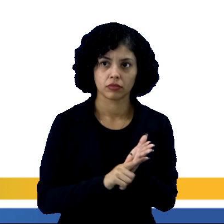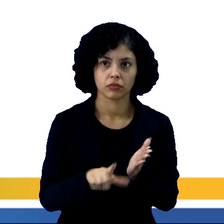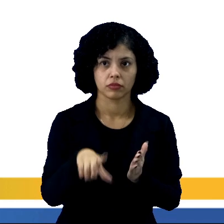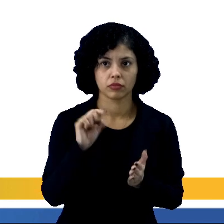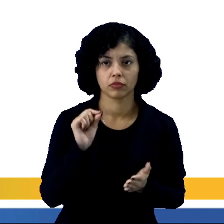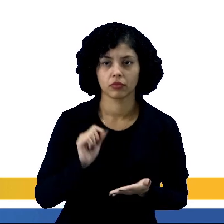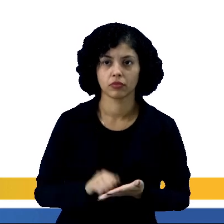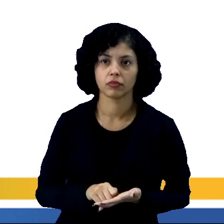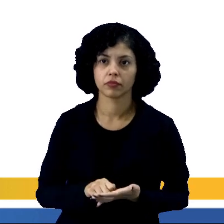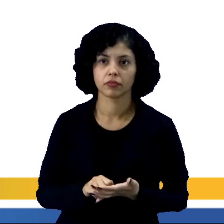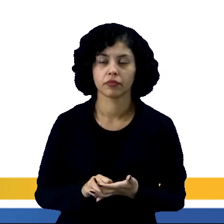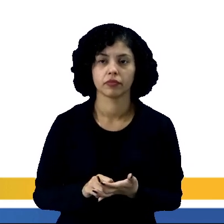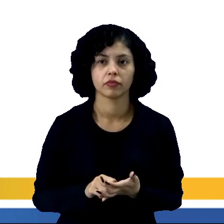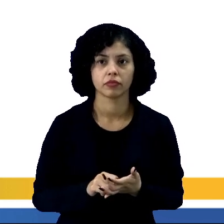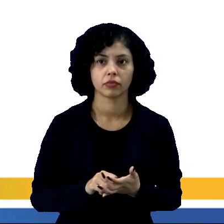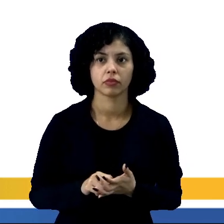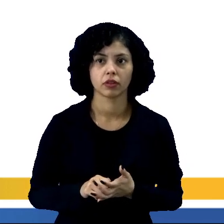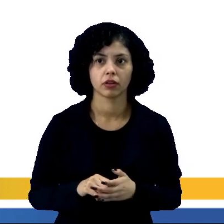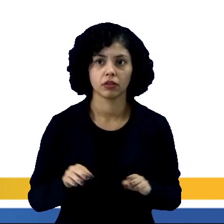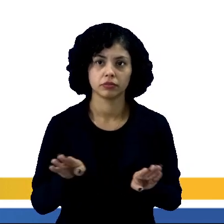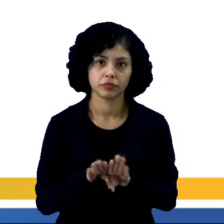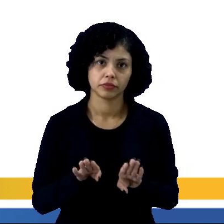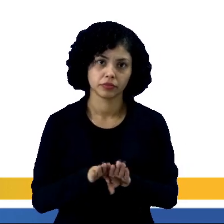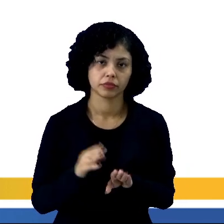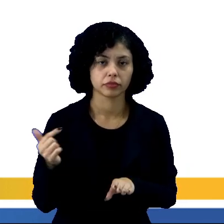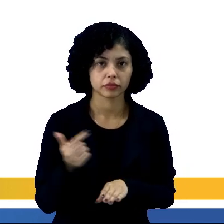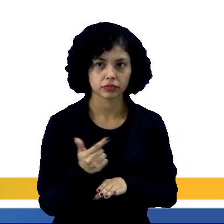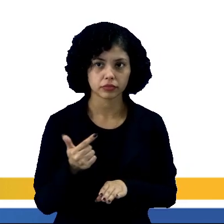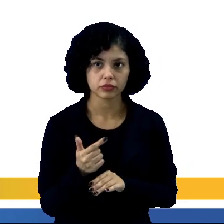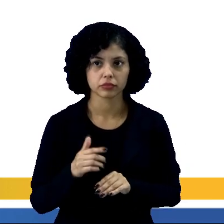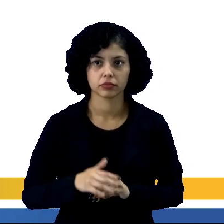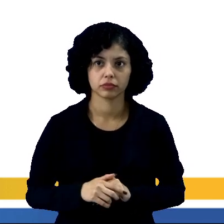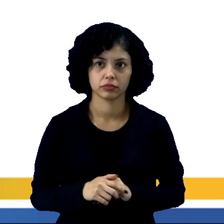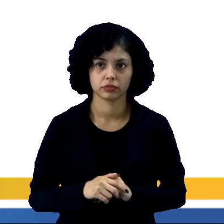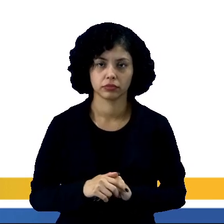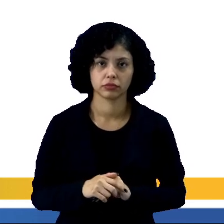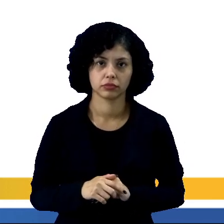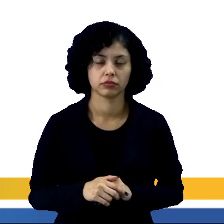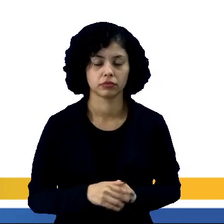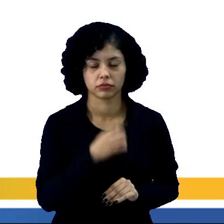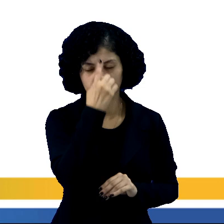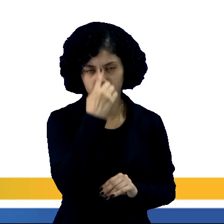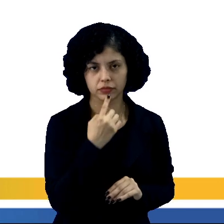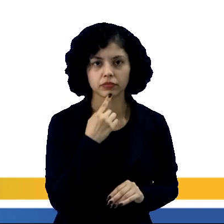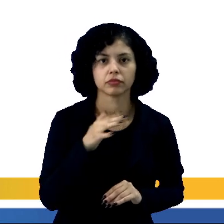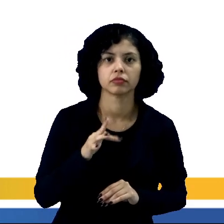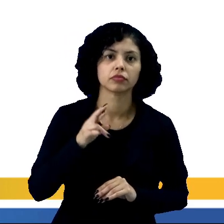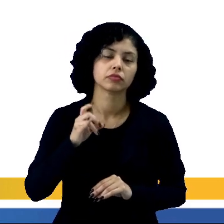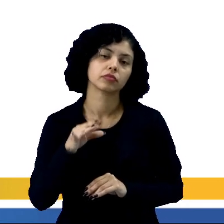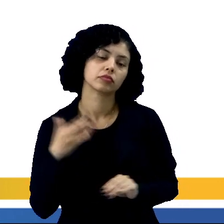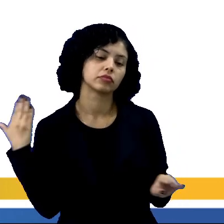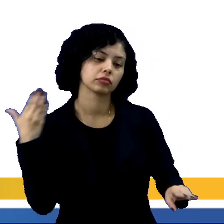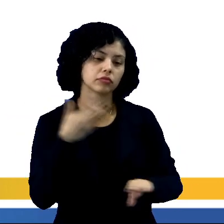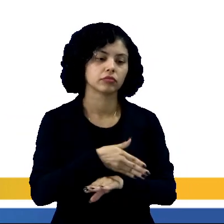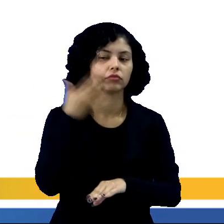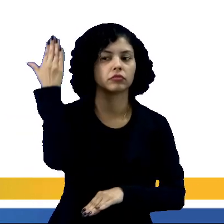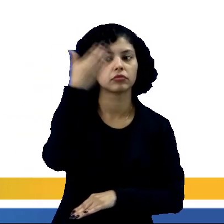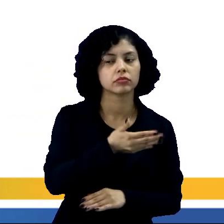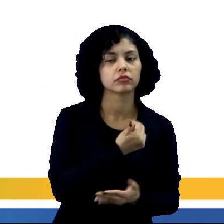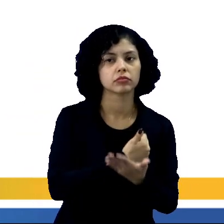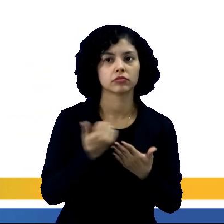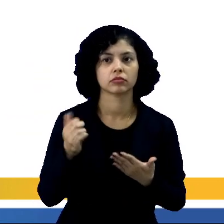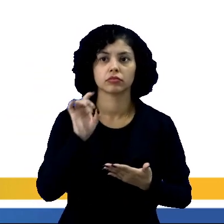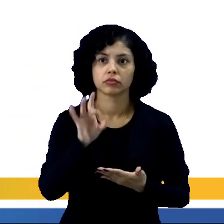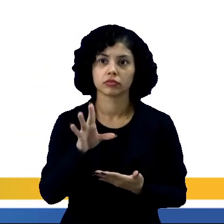né? Os personagens secundários, beleza? E os figurantes, né? Que não intervêm diretamente na ação,